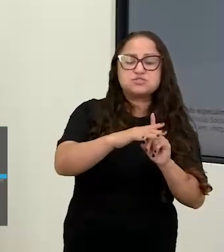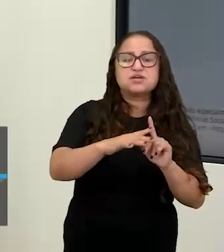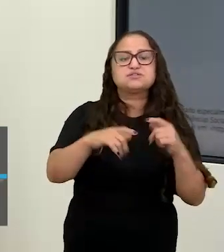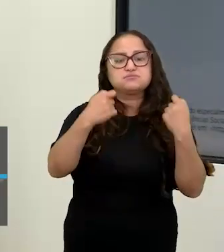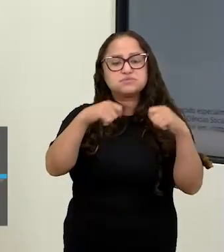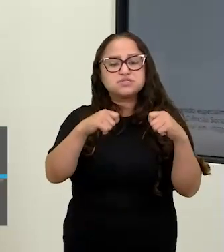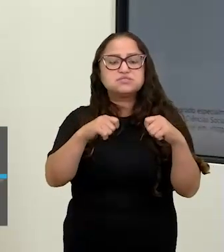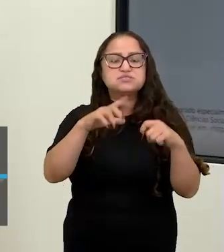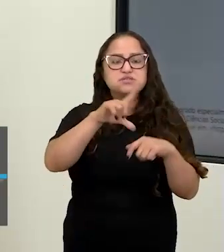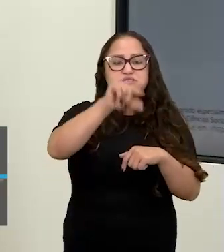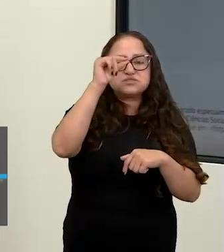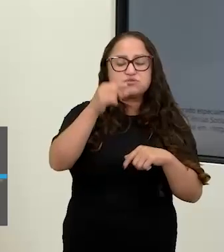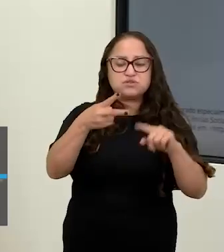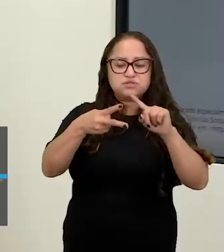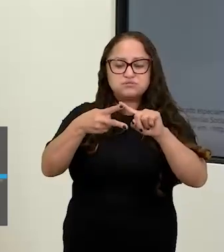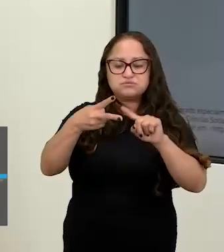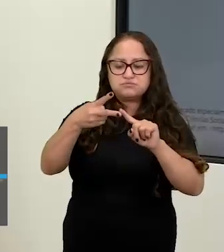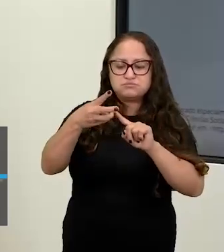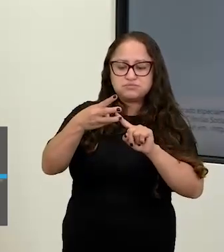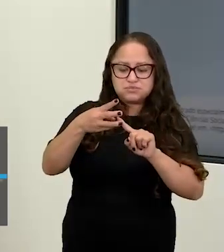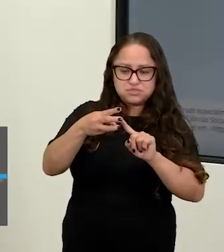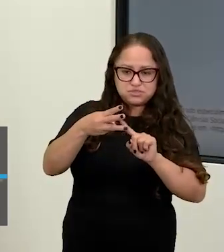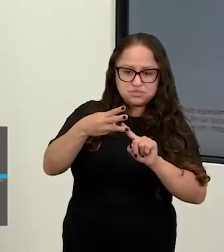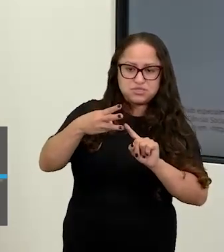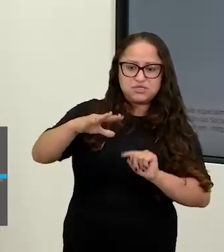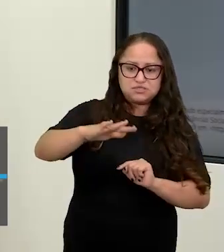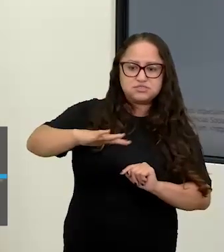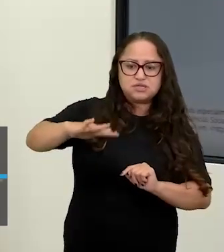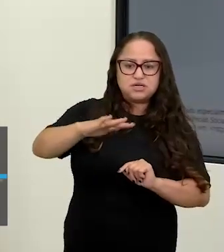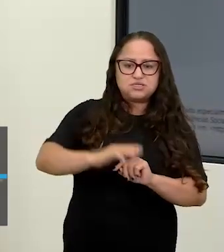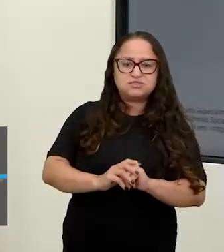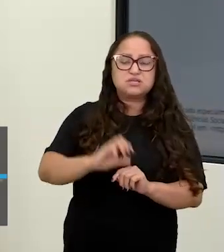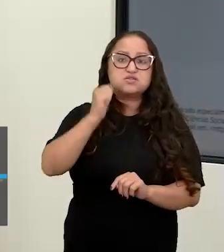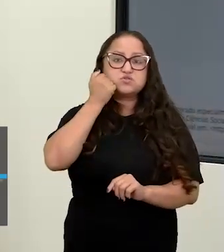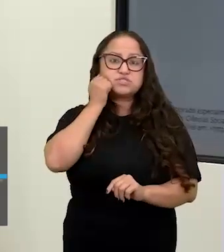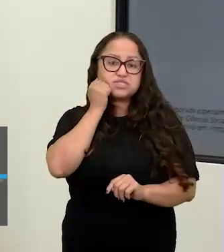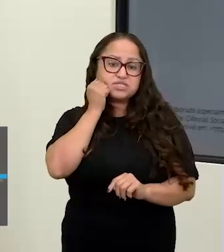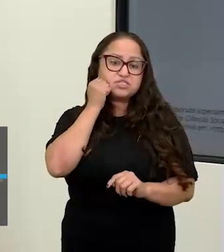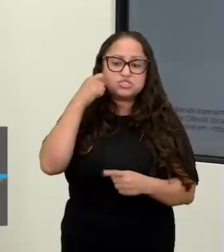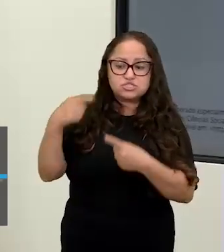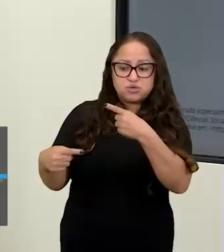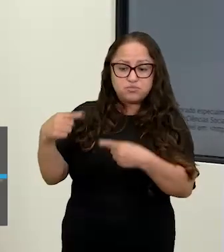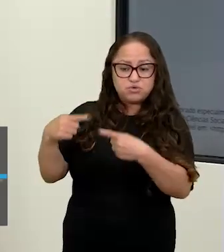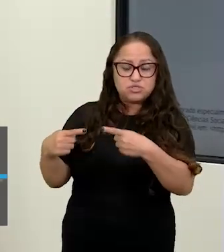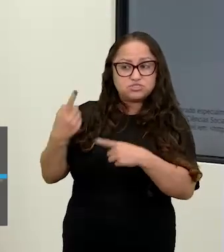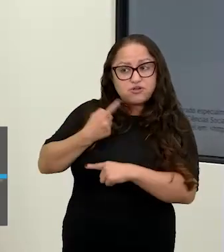do curso, uma dessas 3 áreas. E, geralmente, o cientista político é aquela pessoa